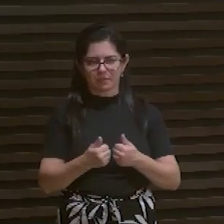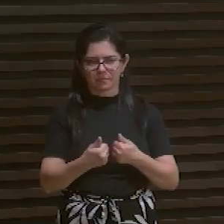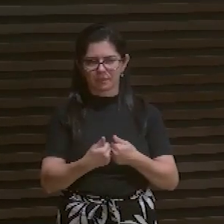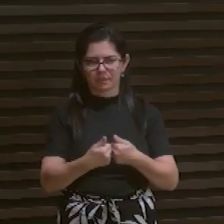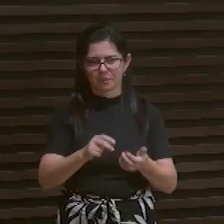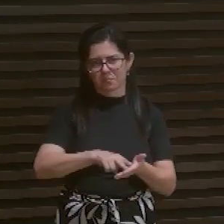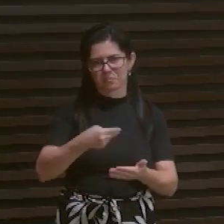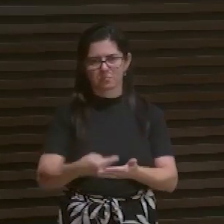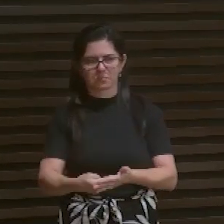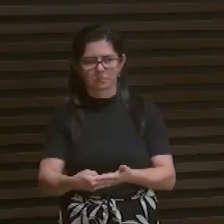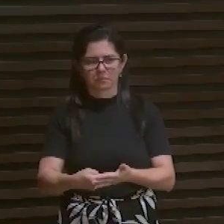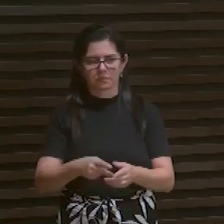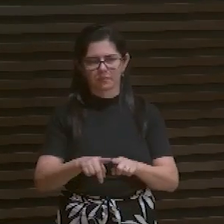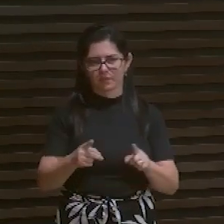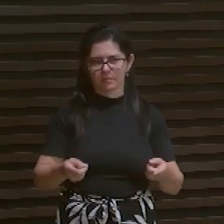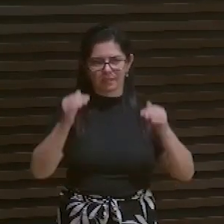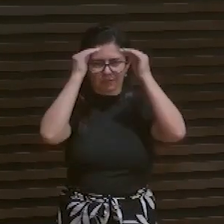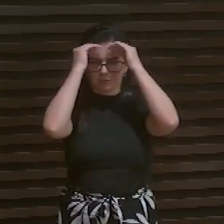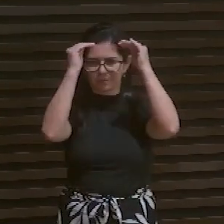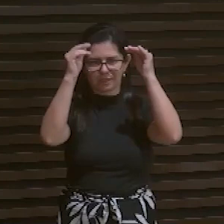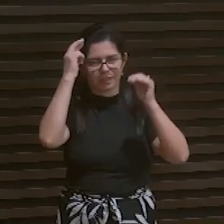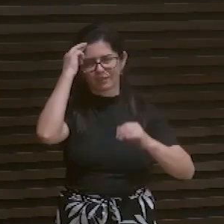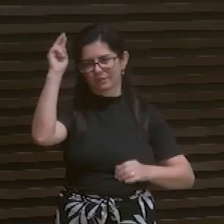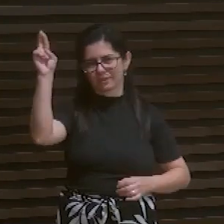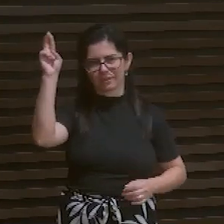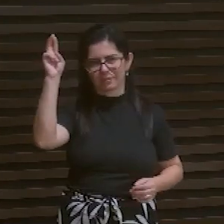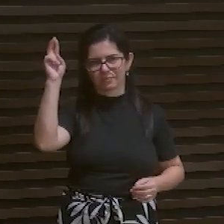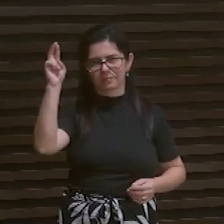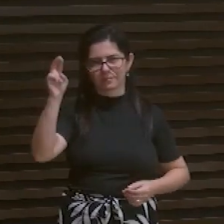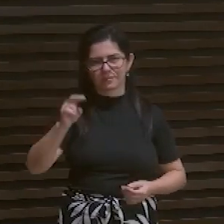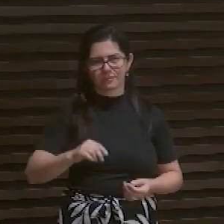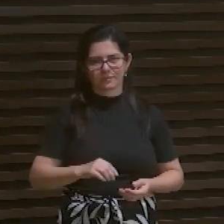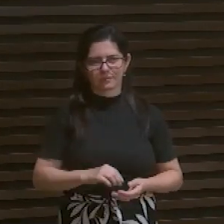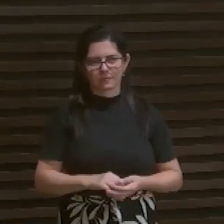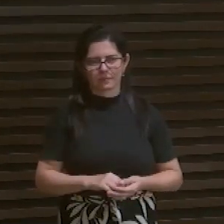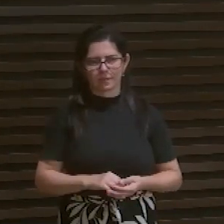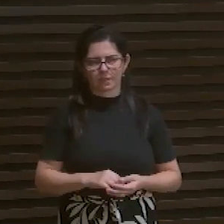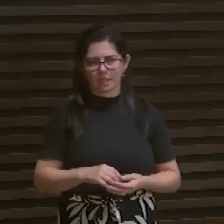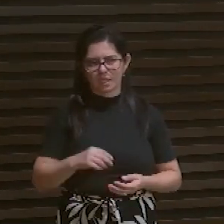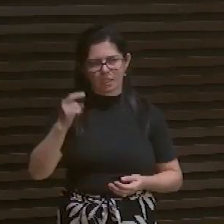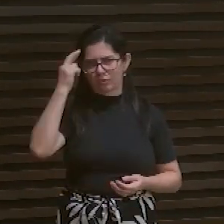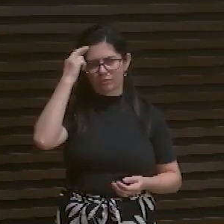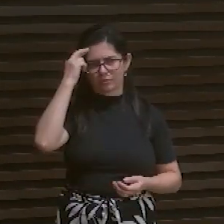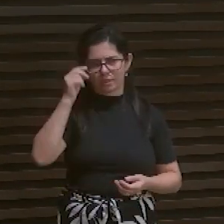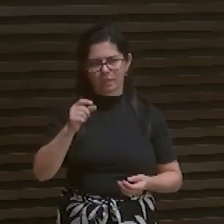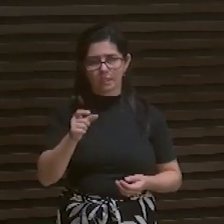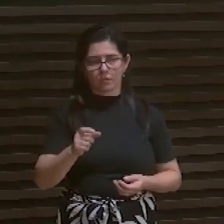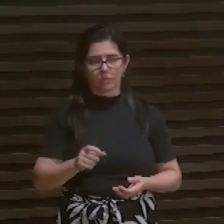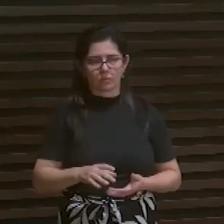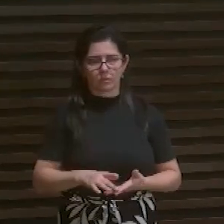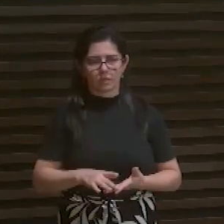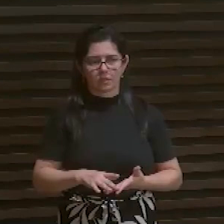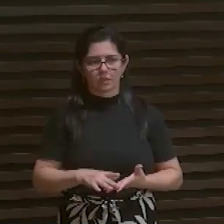foi de acordo com o que o Senhor tinha ordenado. Aquilo não foi de uma coisa que o Senhor ordenou. Se Uzá não tivesse tocado